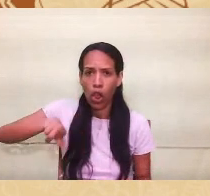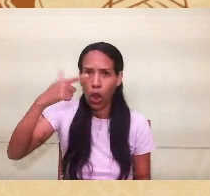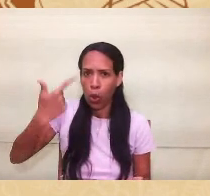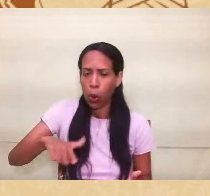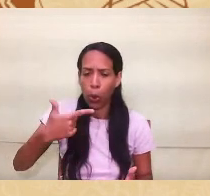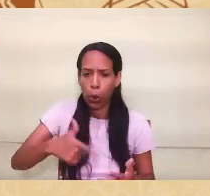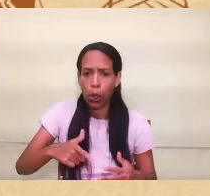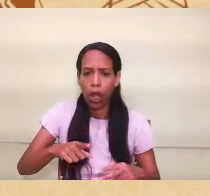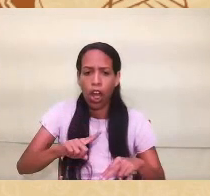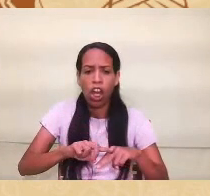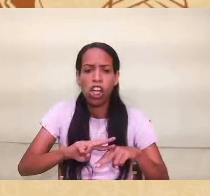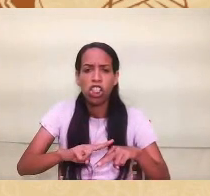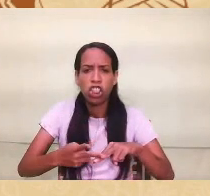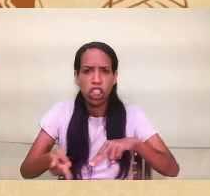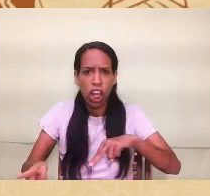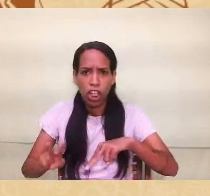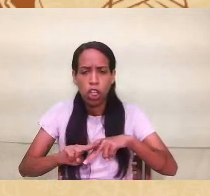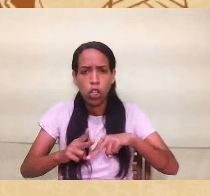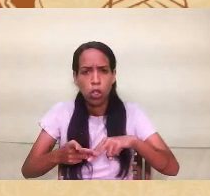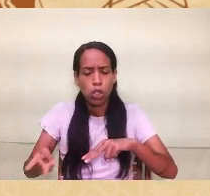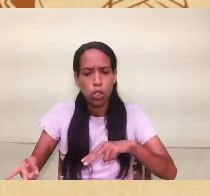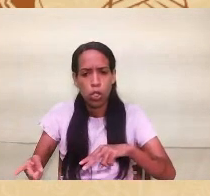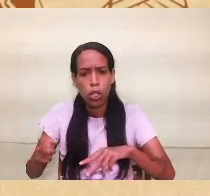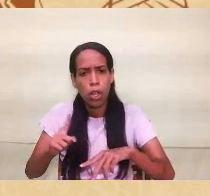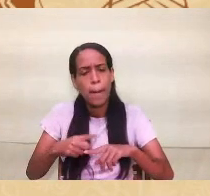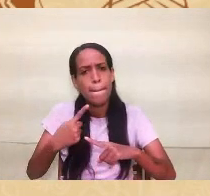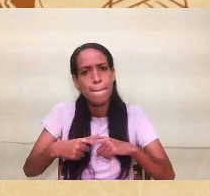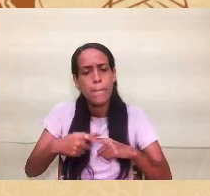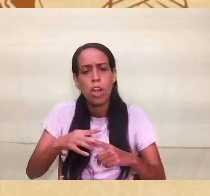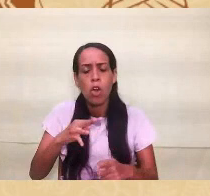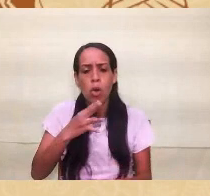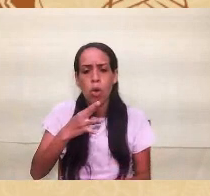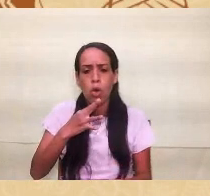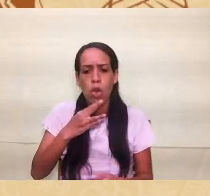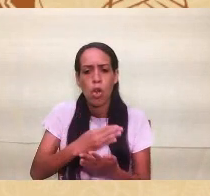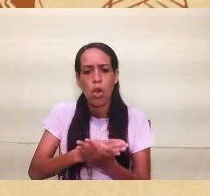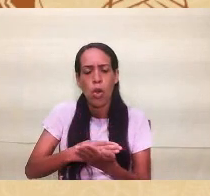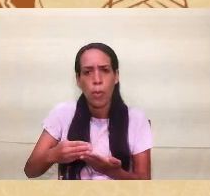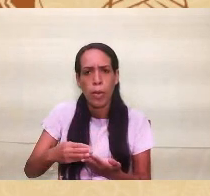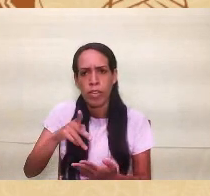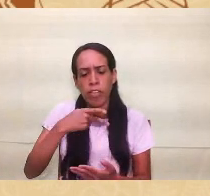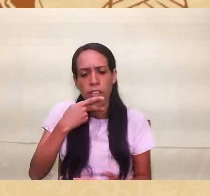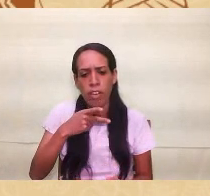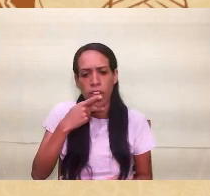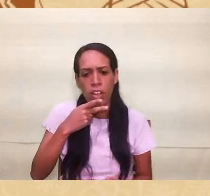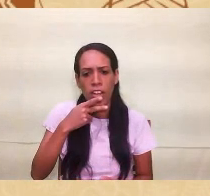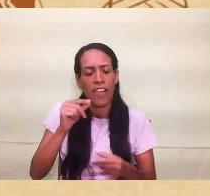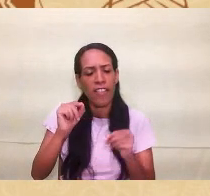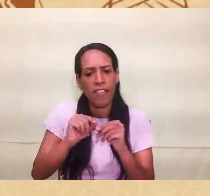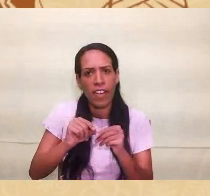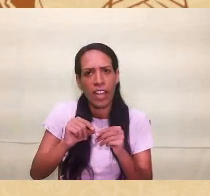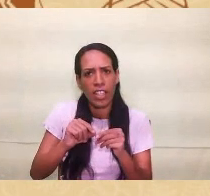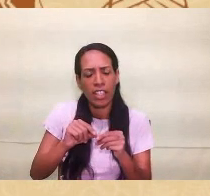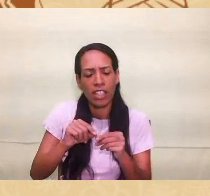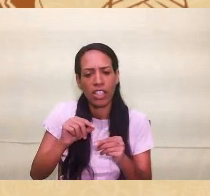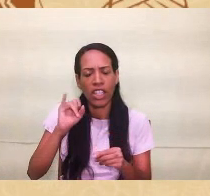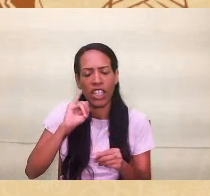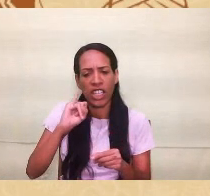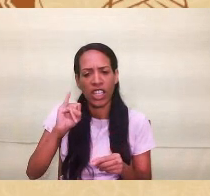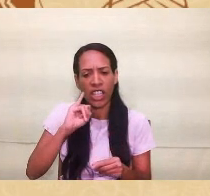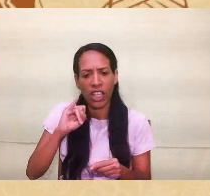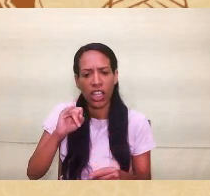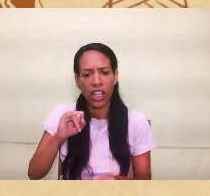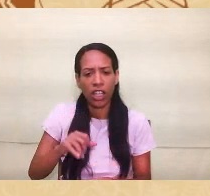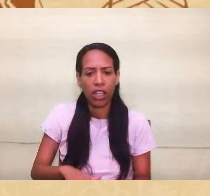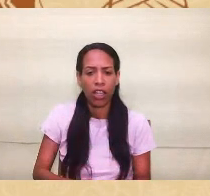língua tupi, o gênero é pelo contexto do que você está falando. A gente estava fazendo a interpretação, né? Tibá, tete,